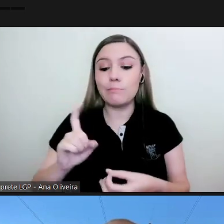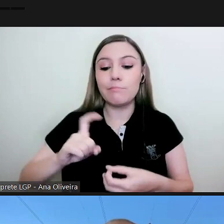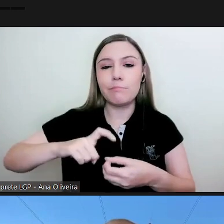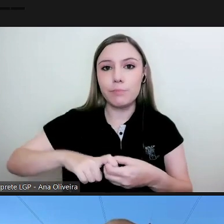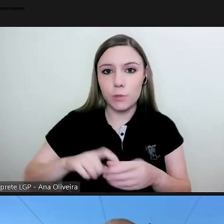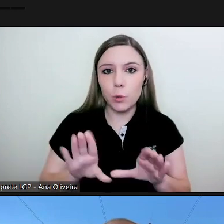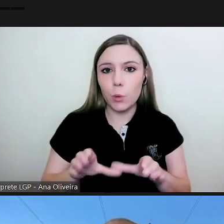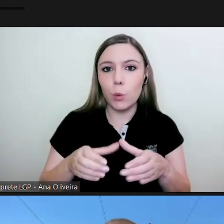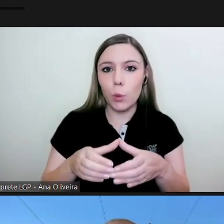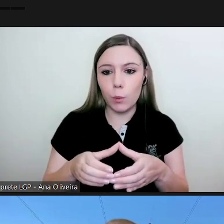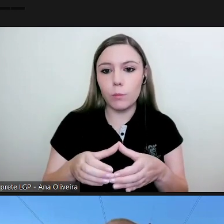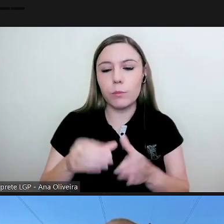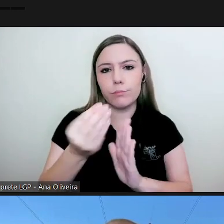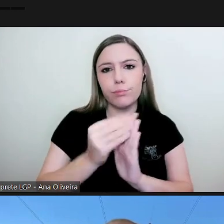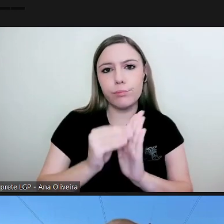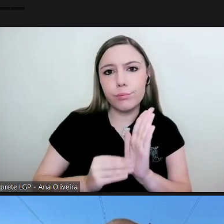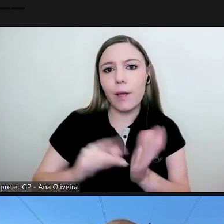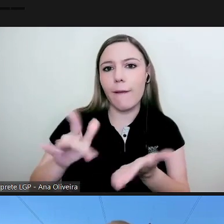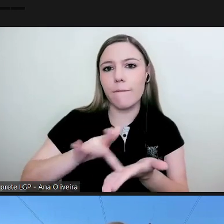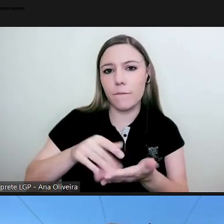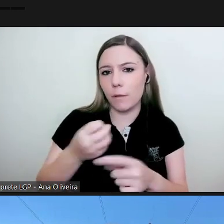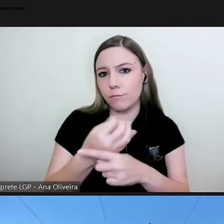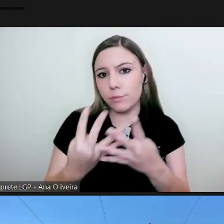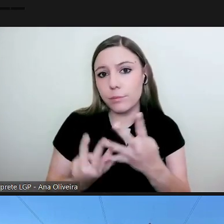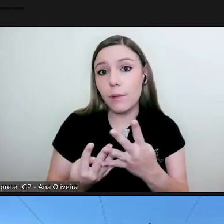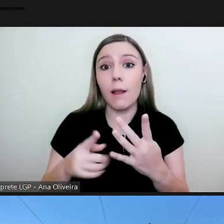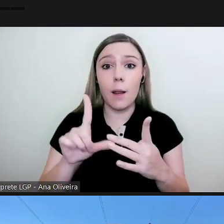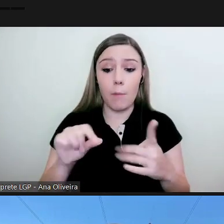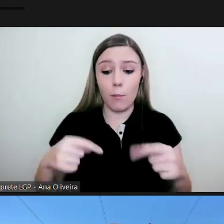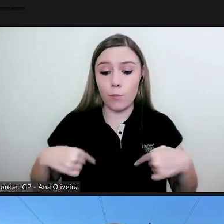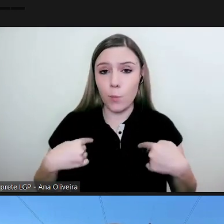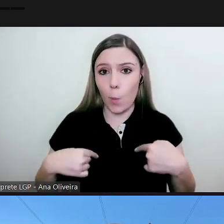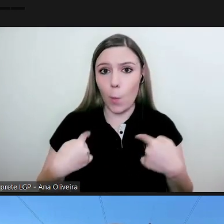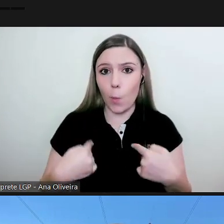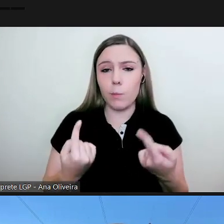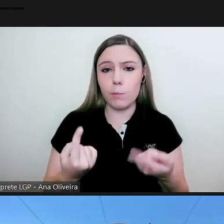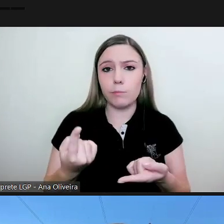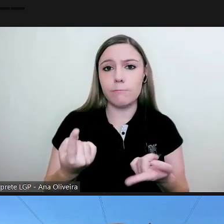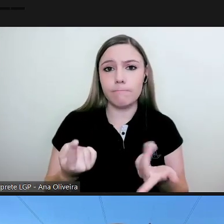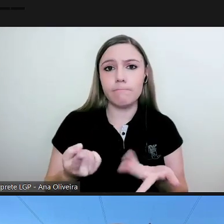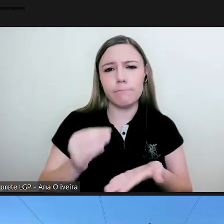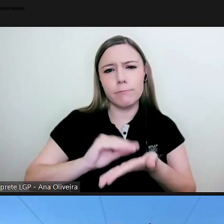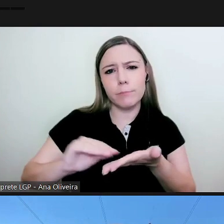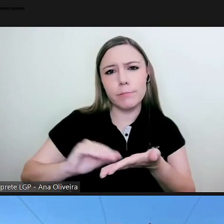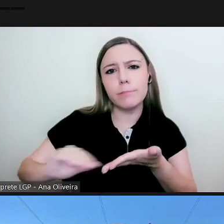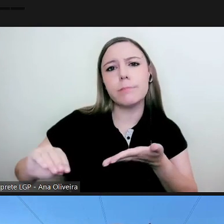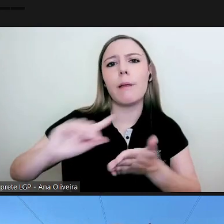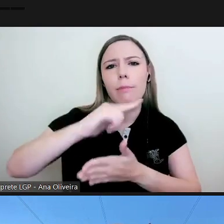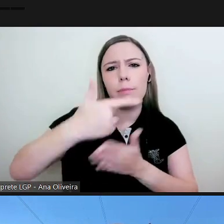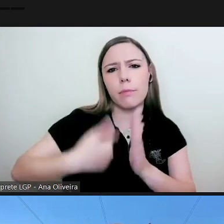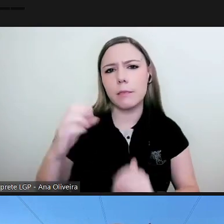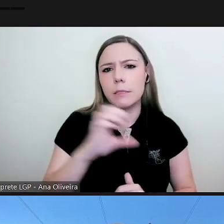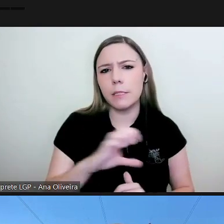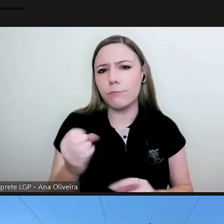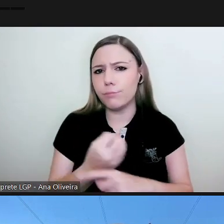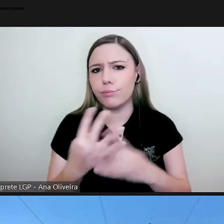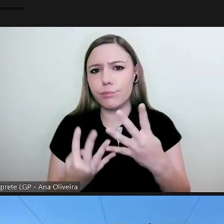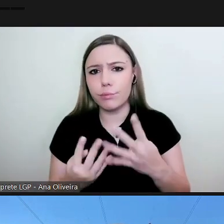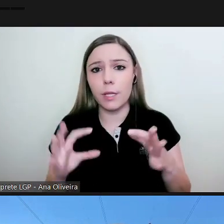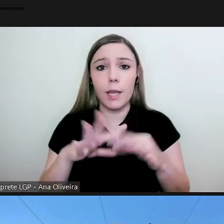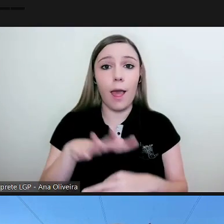de Redação de várias revistas e ela própria autora de monografias e artigos científicos nesses